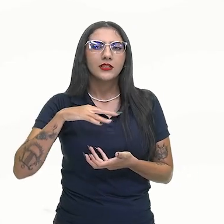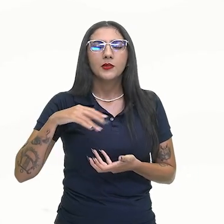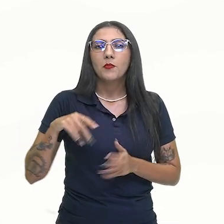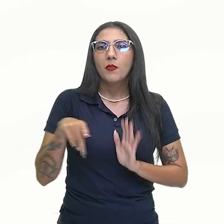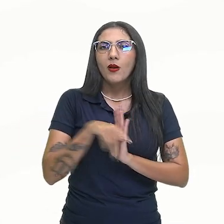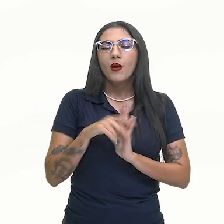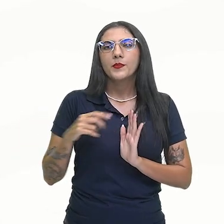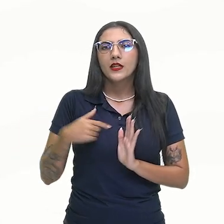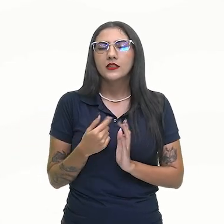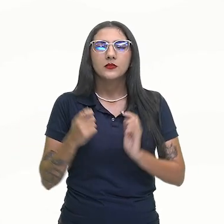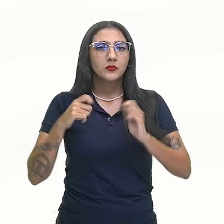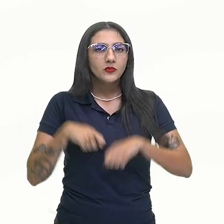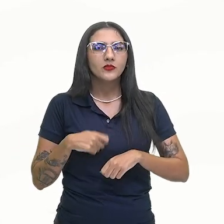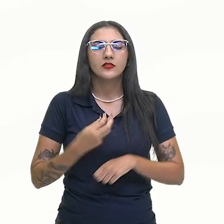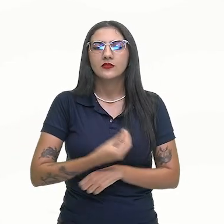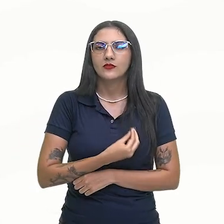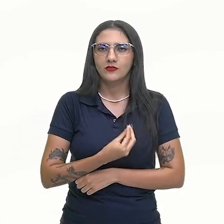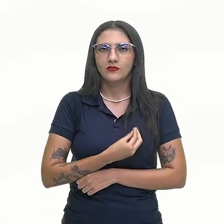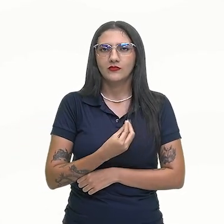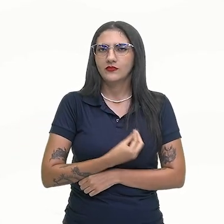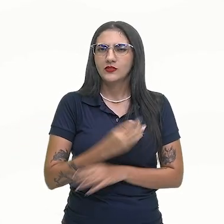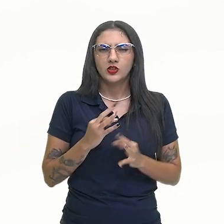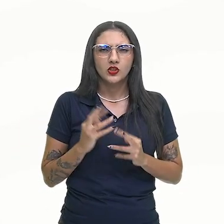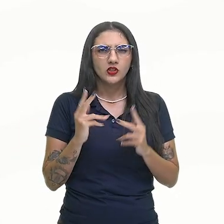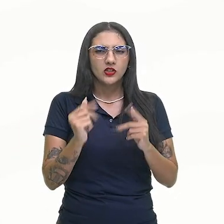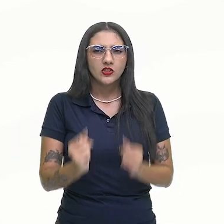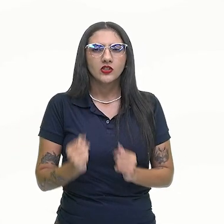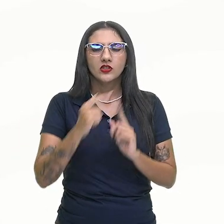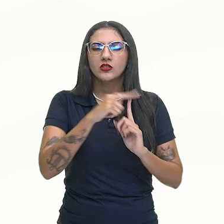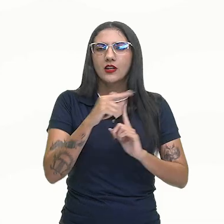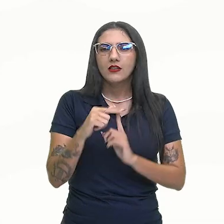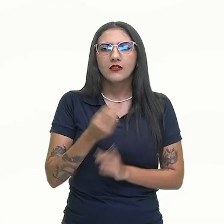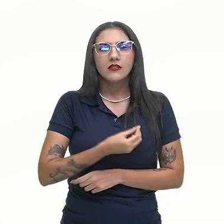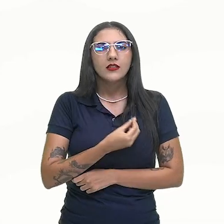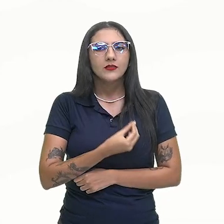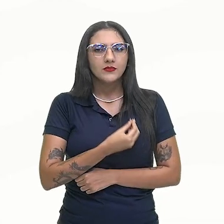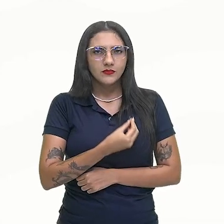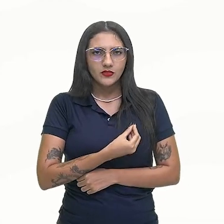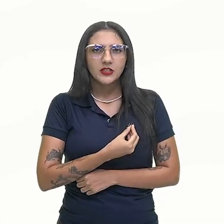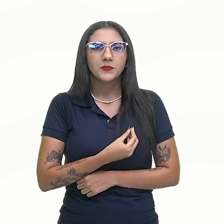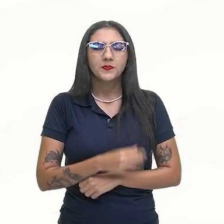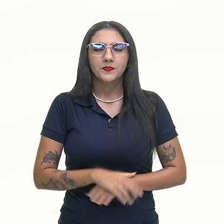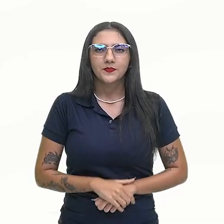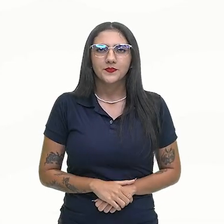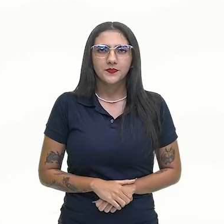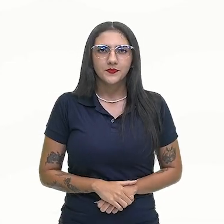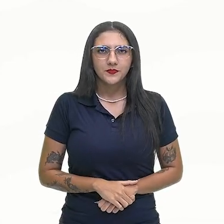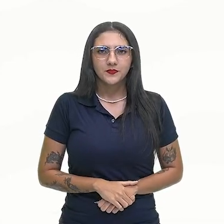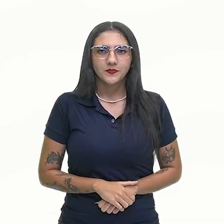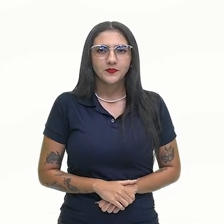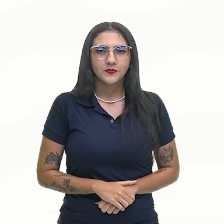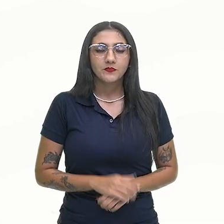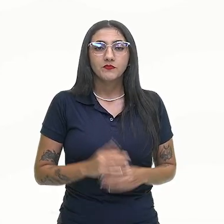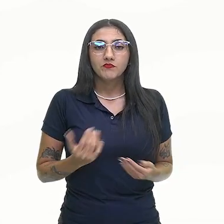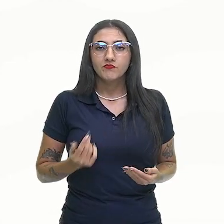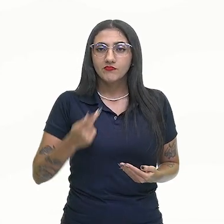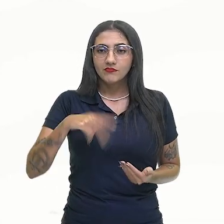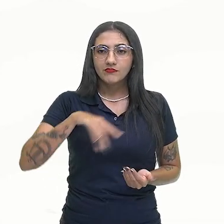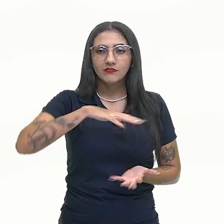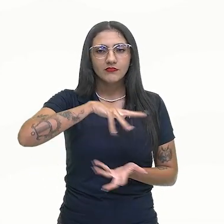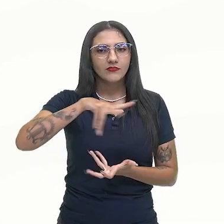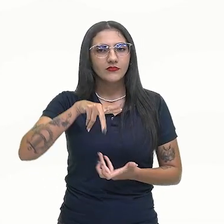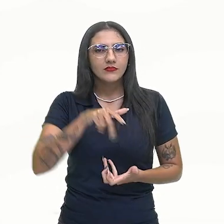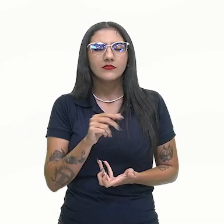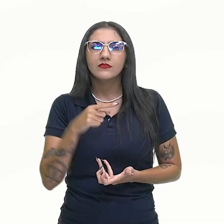nós existirmos, para todos os seres vivos do planeta Terra existirem. O nosso planeta ele é privilegiado